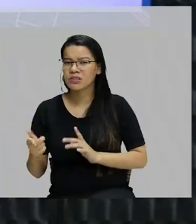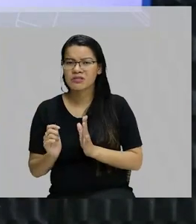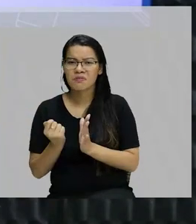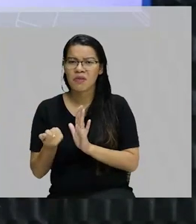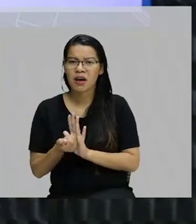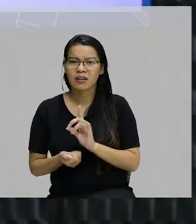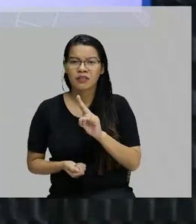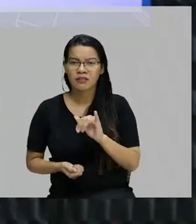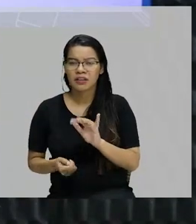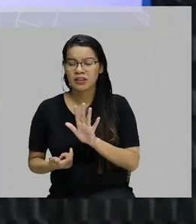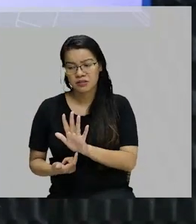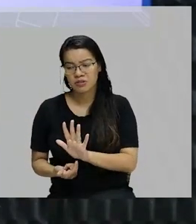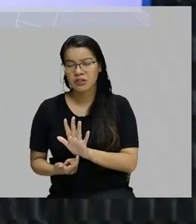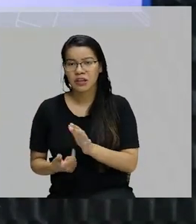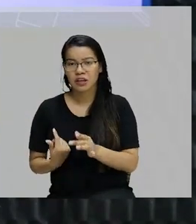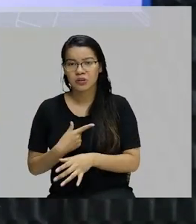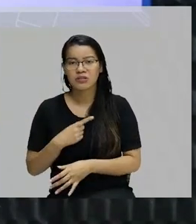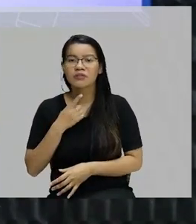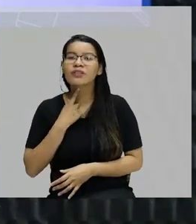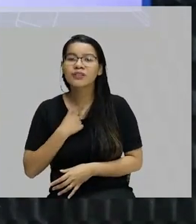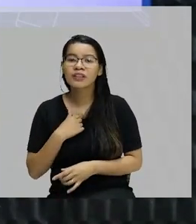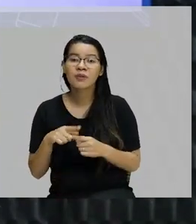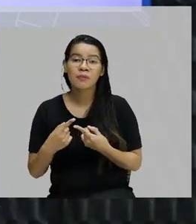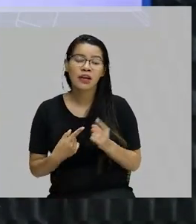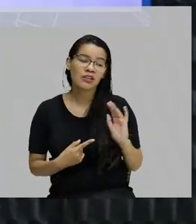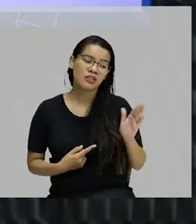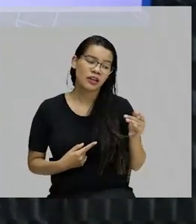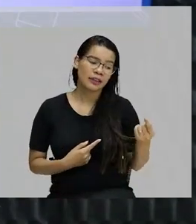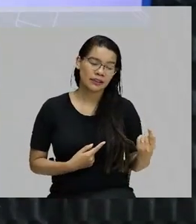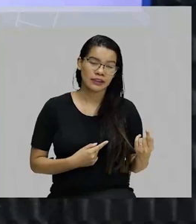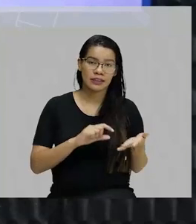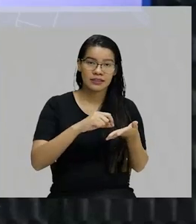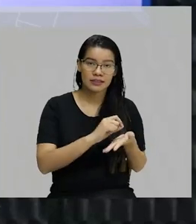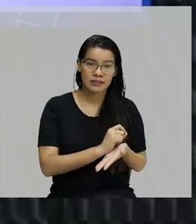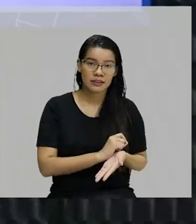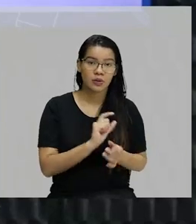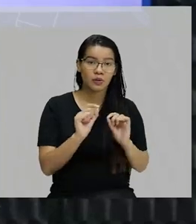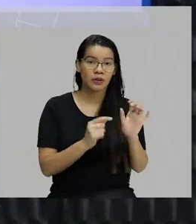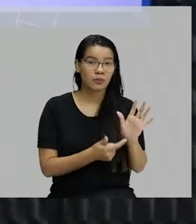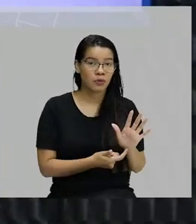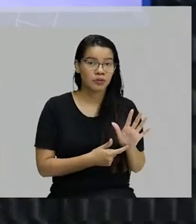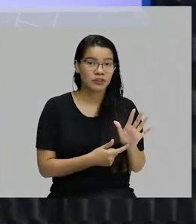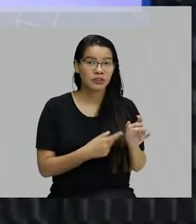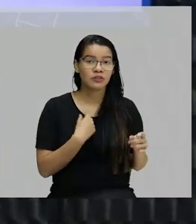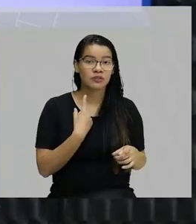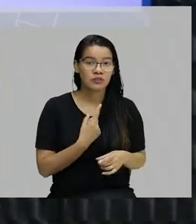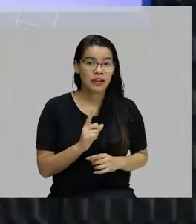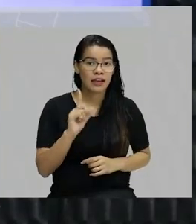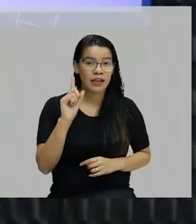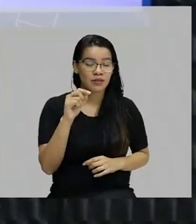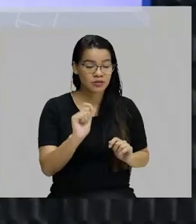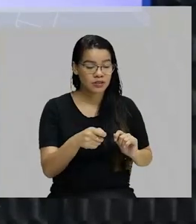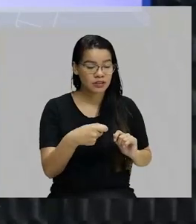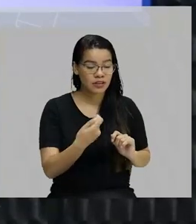claro a nossa intenção mas na linguagem escrita o que vai fazer essa demarcação são os sinais de pontuação e